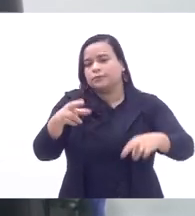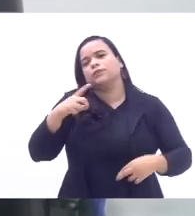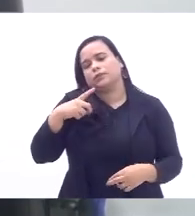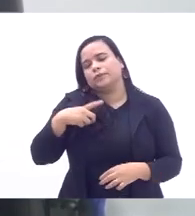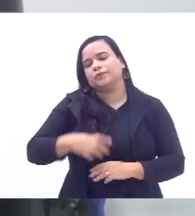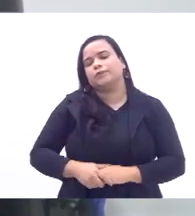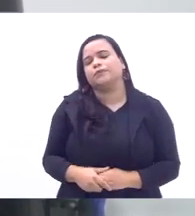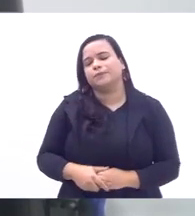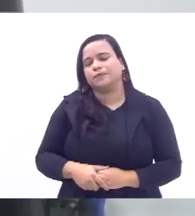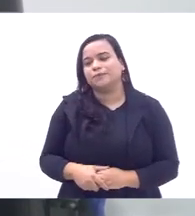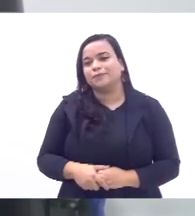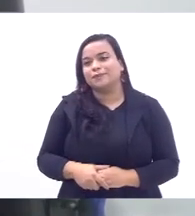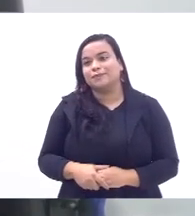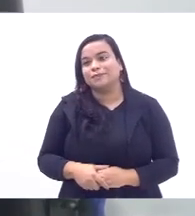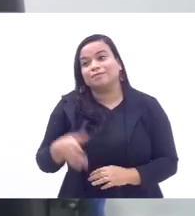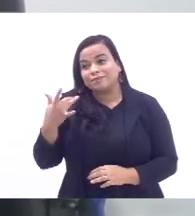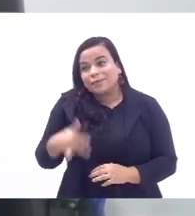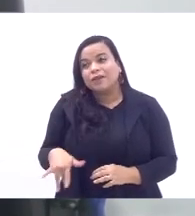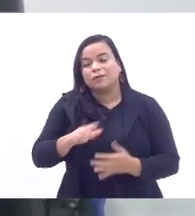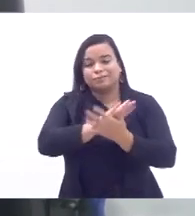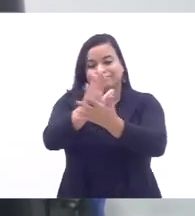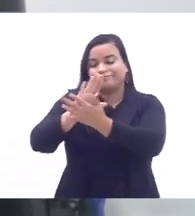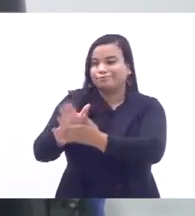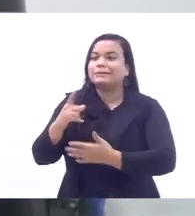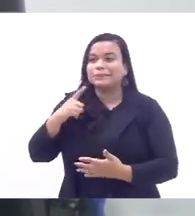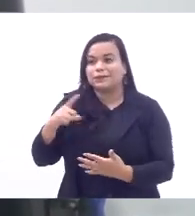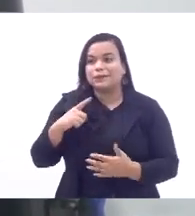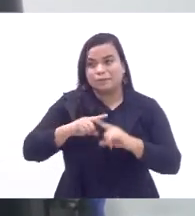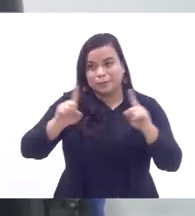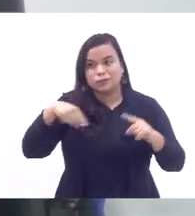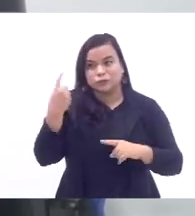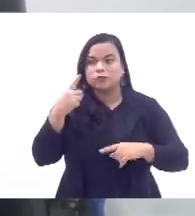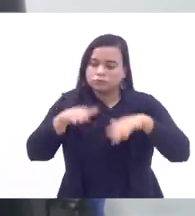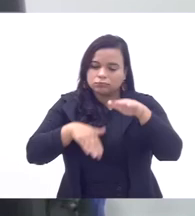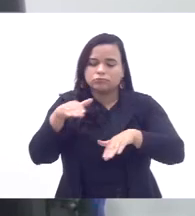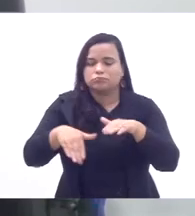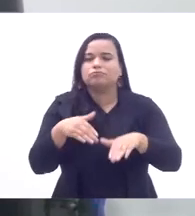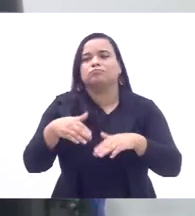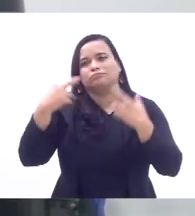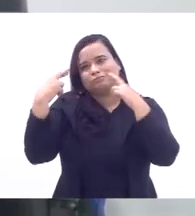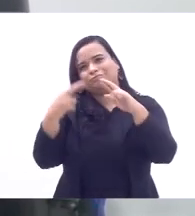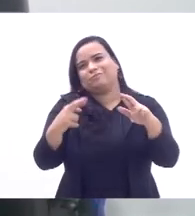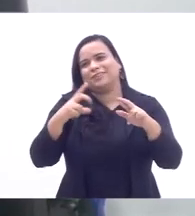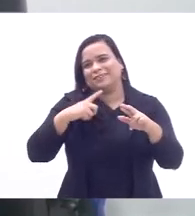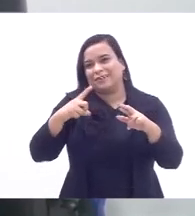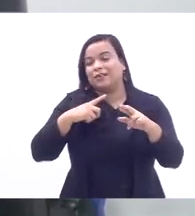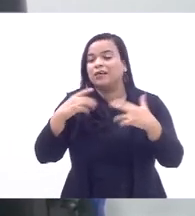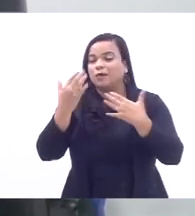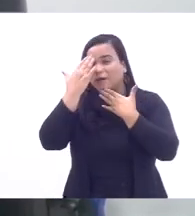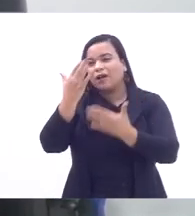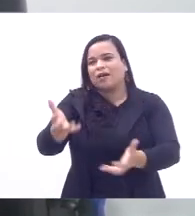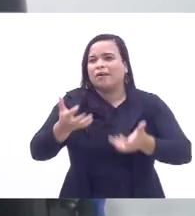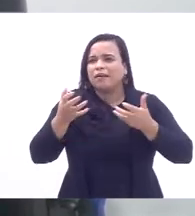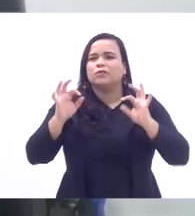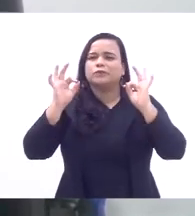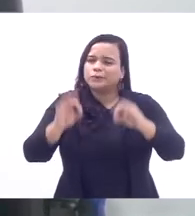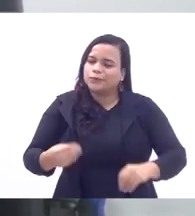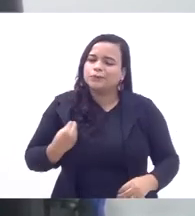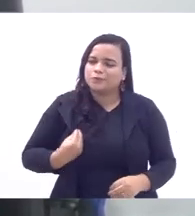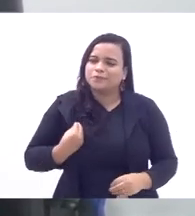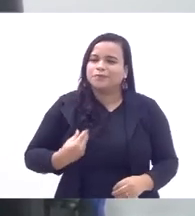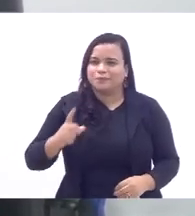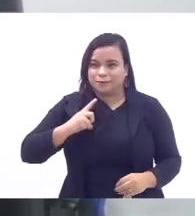altura. Infelizmente, ainda não, mas estamos indo para lá. Então, eu quero agradecer a todos os